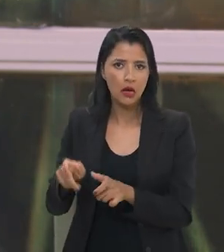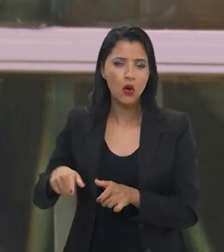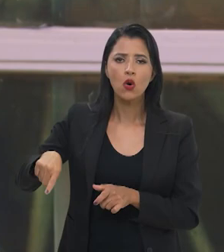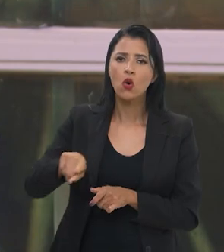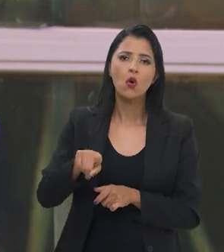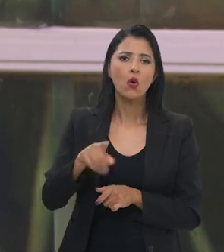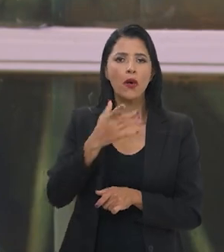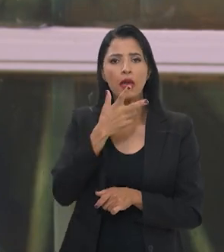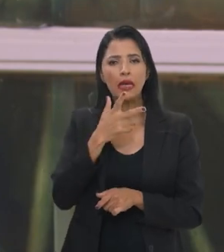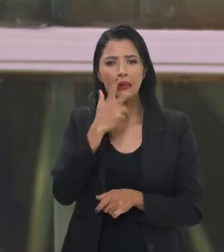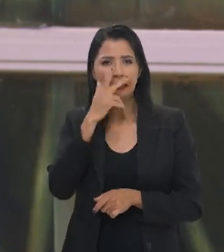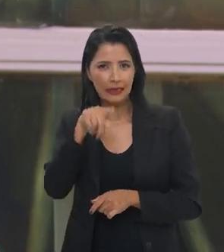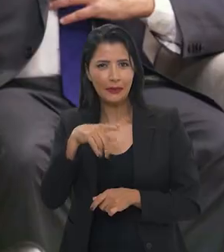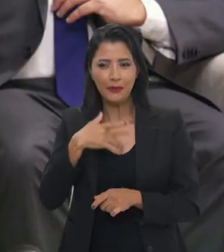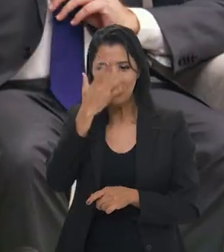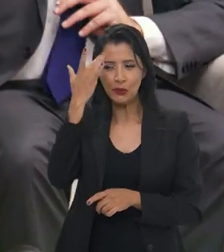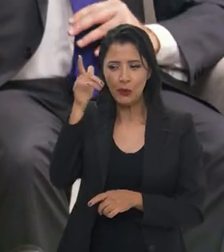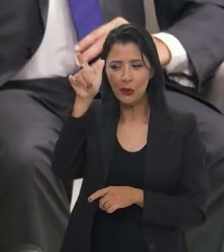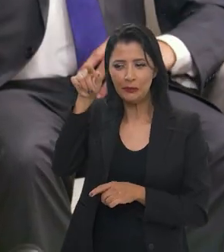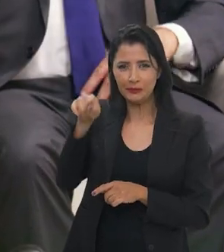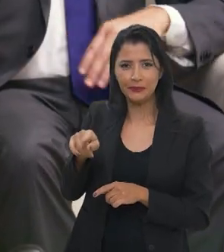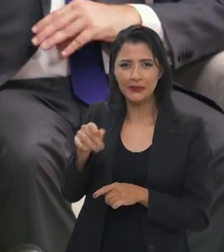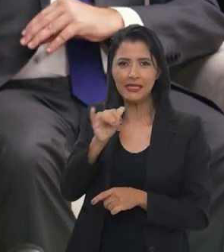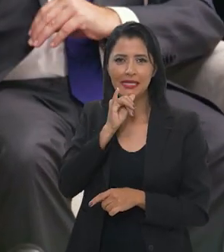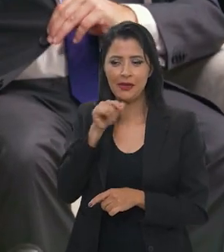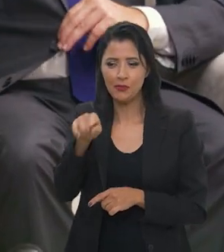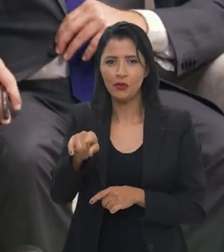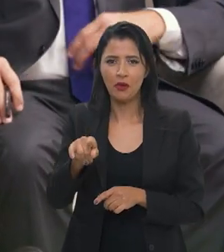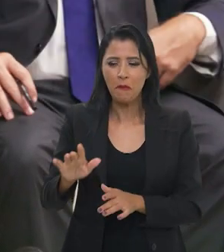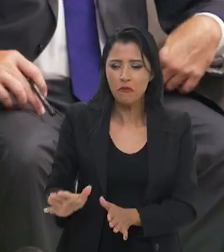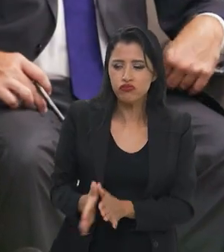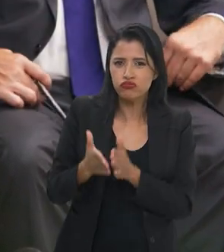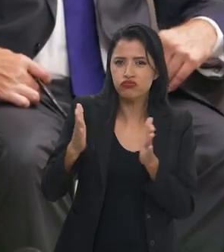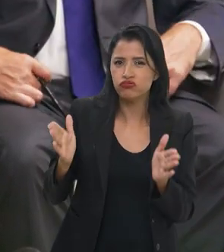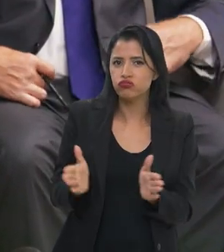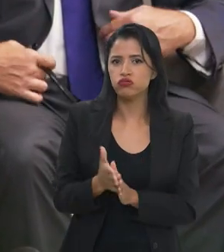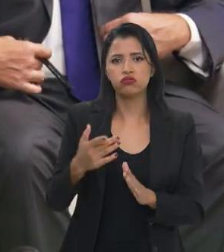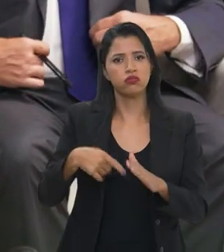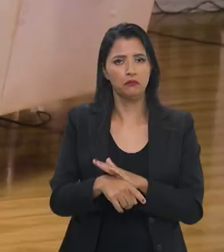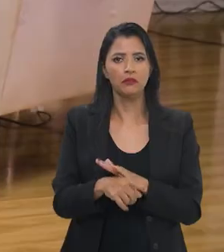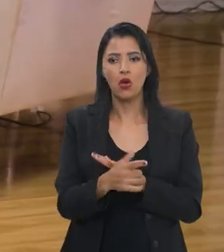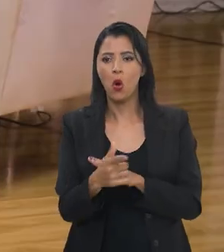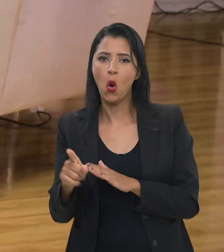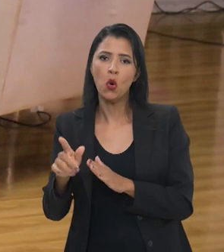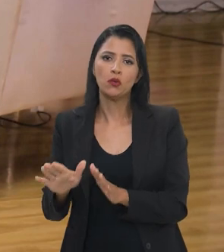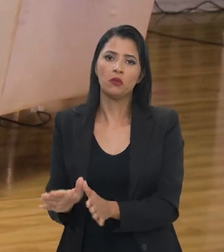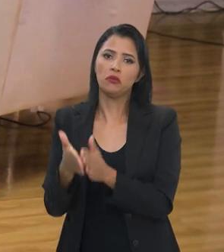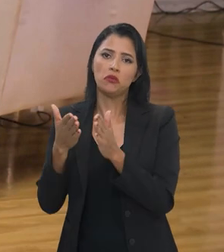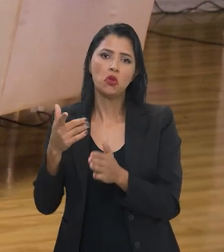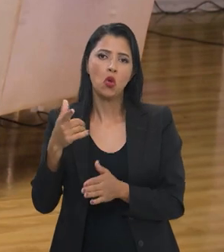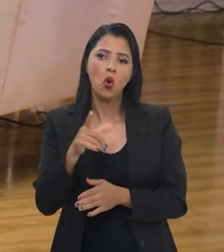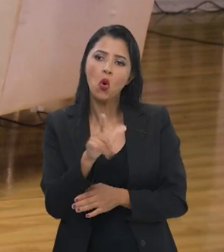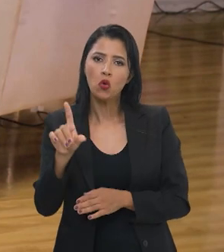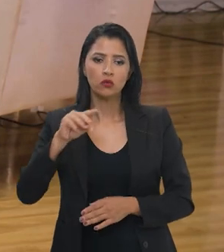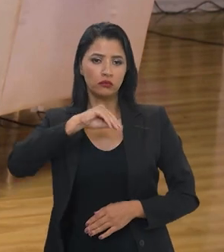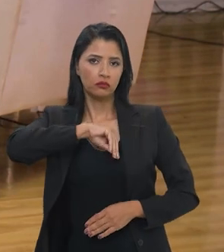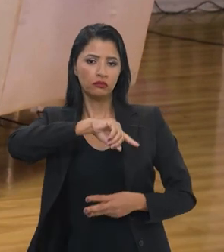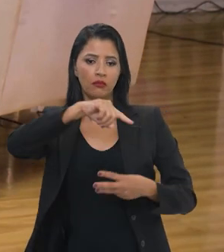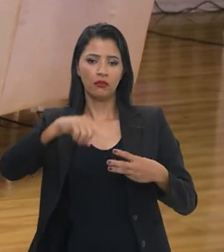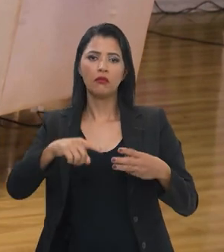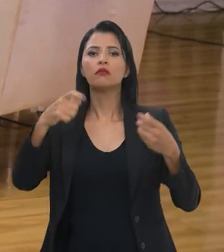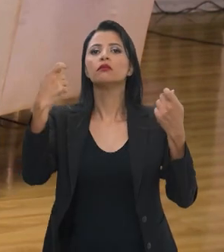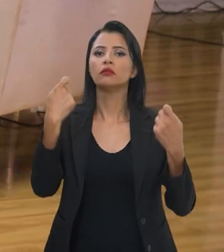é quem tá na extrema pobreza Quem tá na pobreza quem tá mesmo na baixa renda